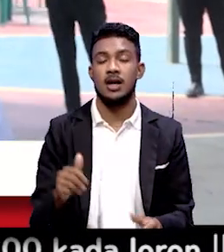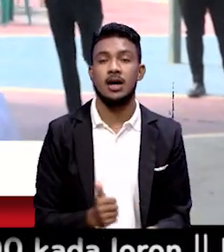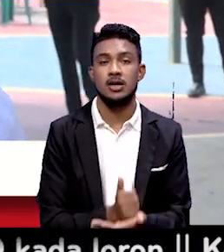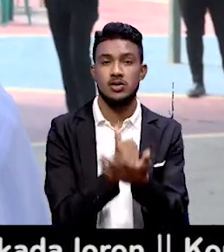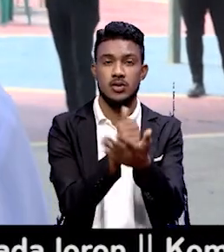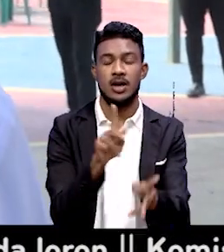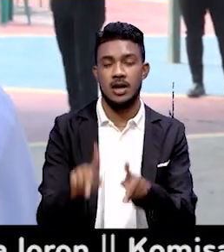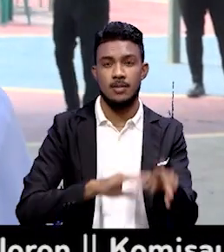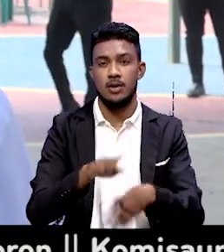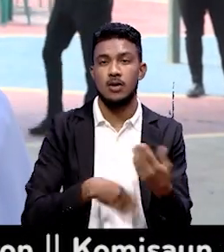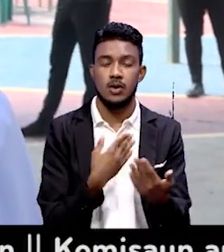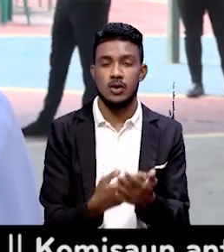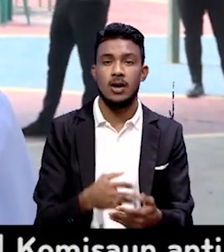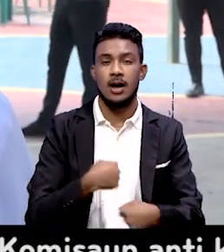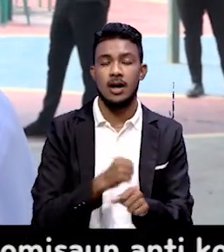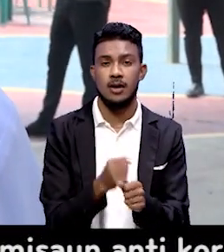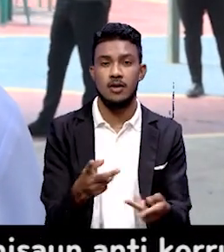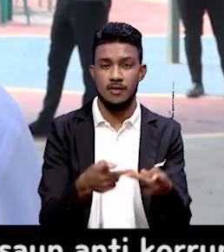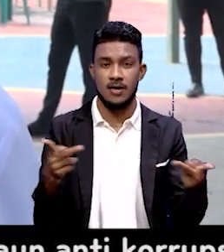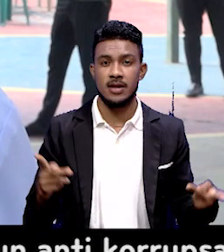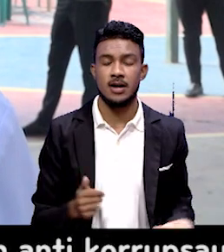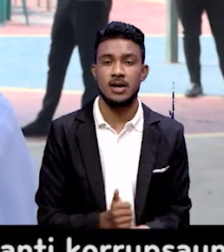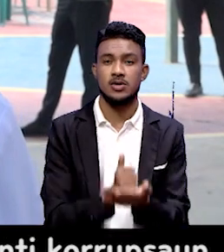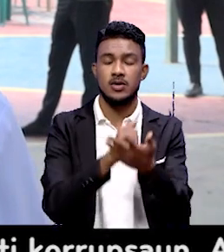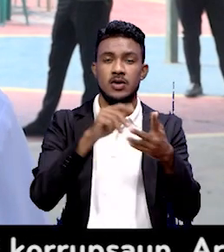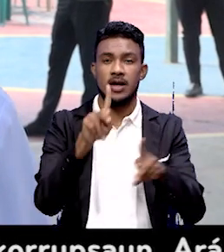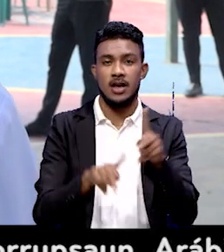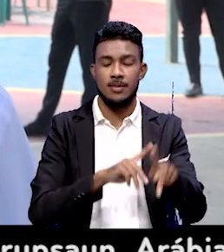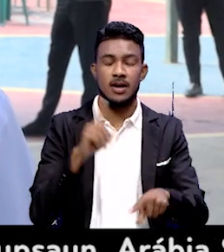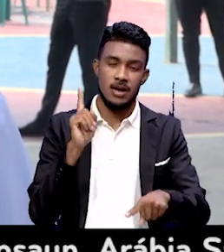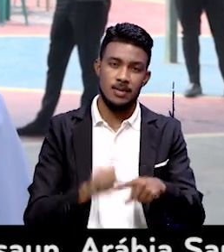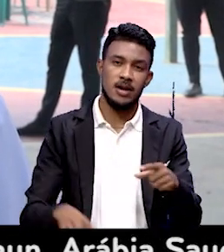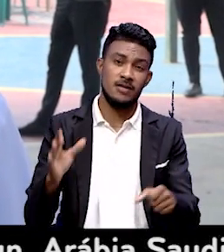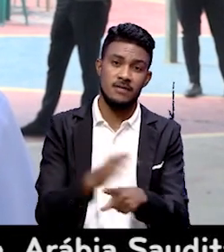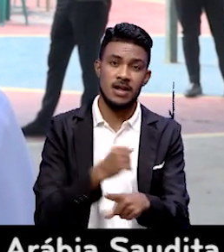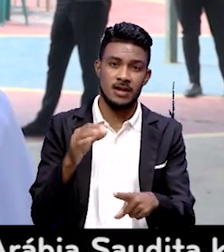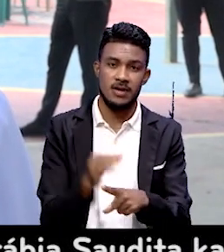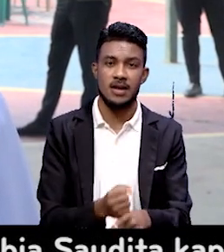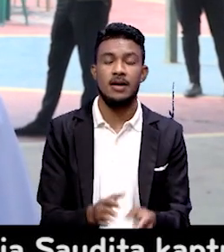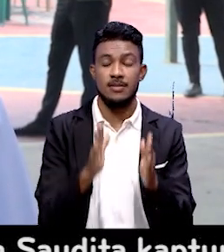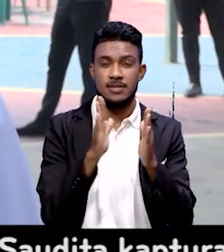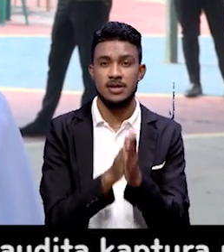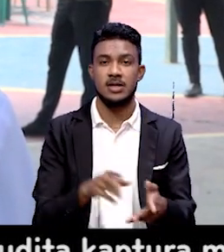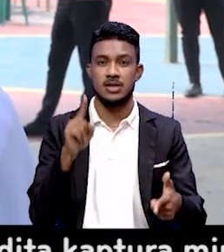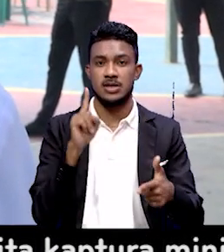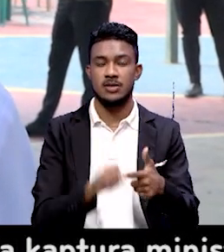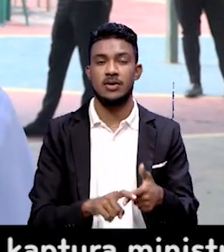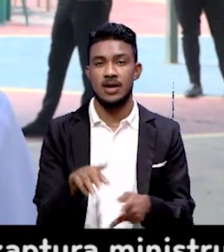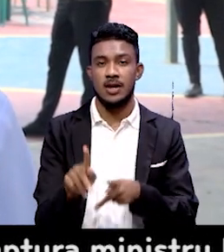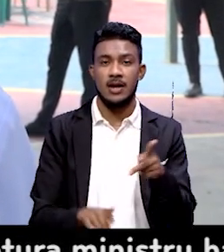que cria condição, ou moça ajuda Sranicira tudo bem falta missa. Segundo maka conselho catequistas